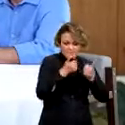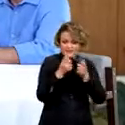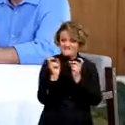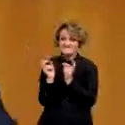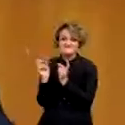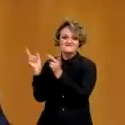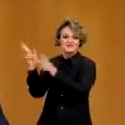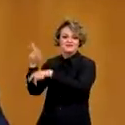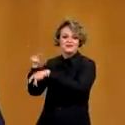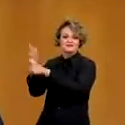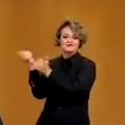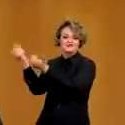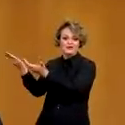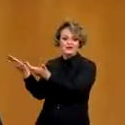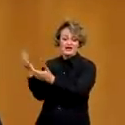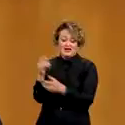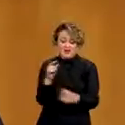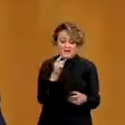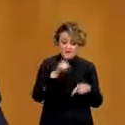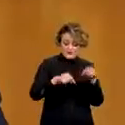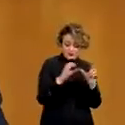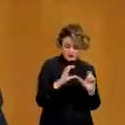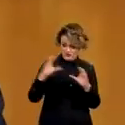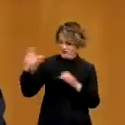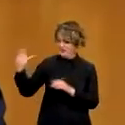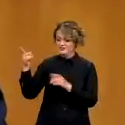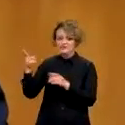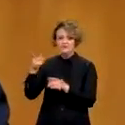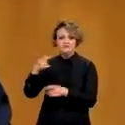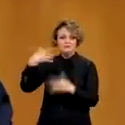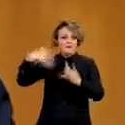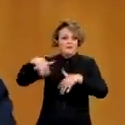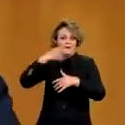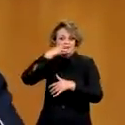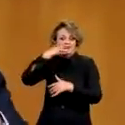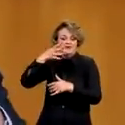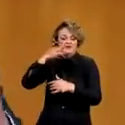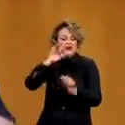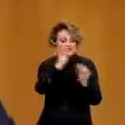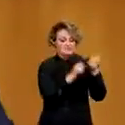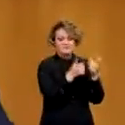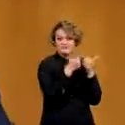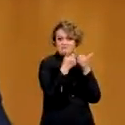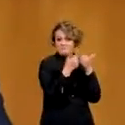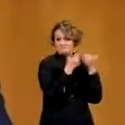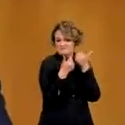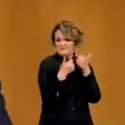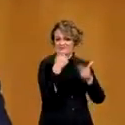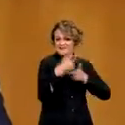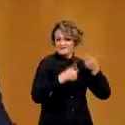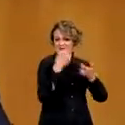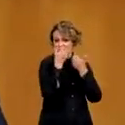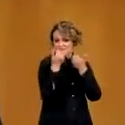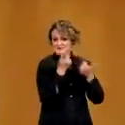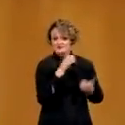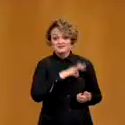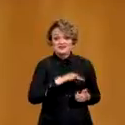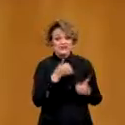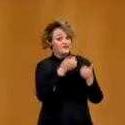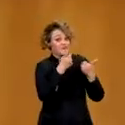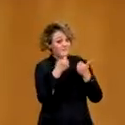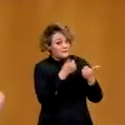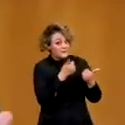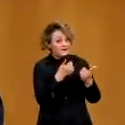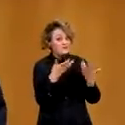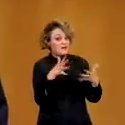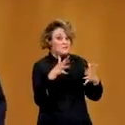agrega mais dinheiro para a nação, uma indústria agrega mais salário para o povo trabalhador, uma